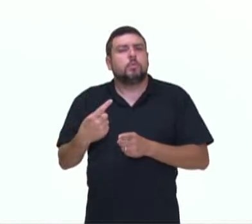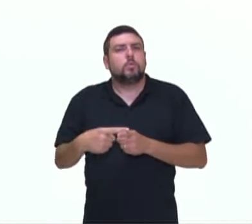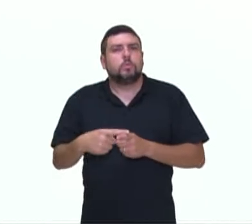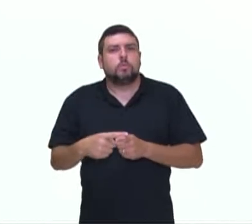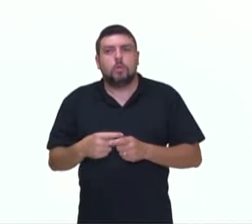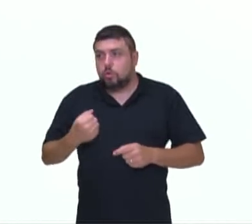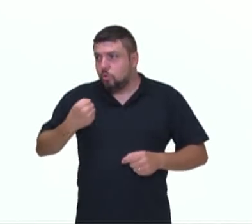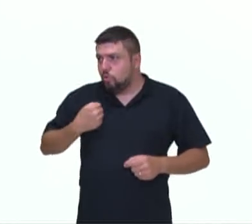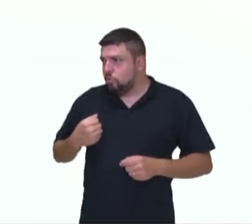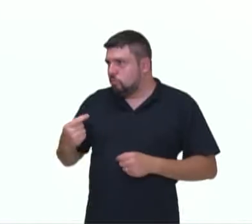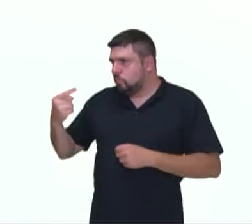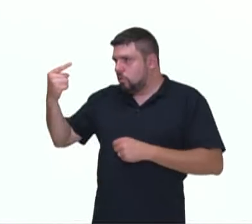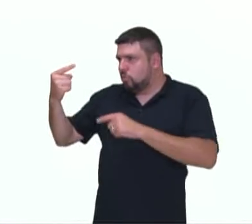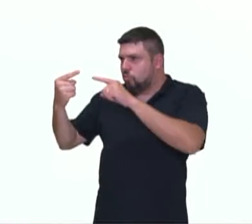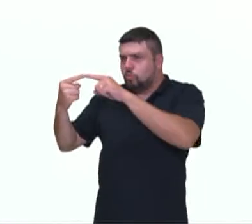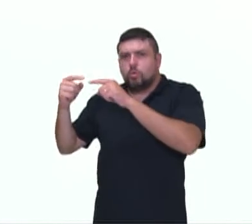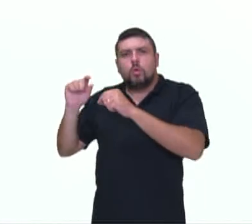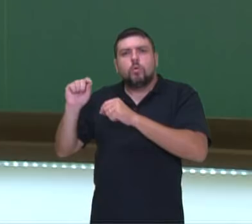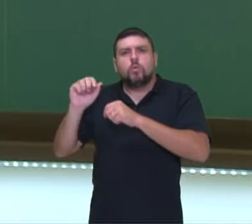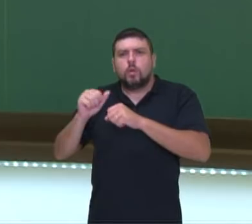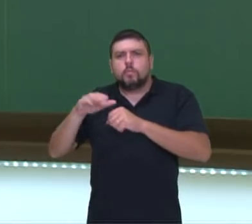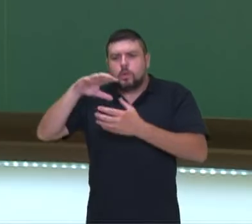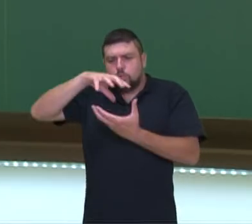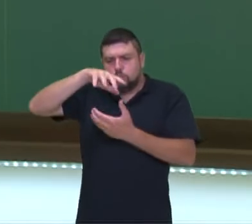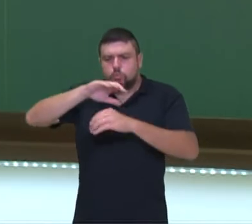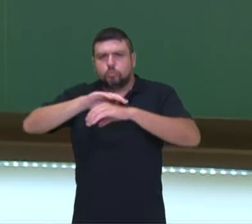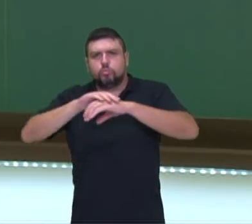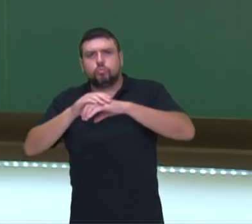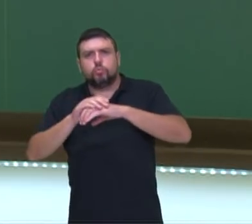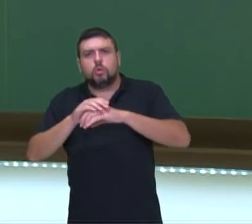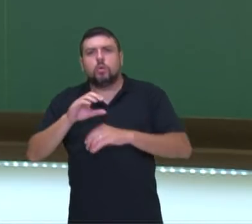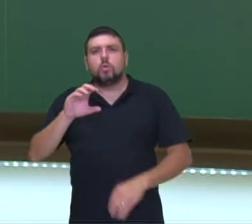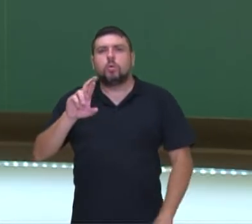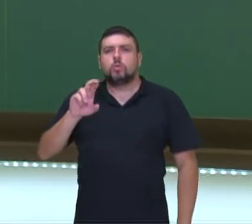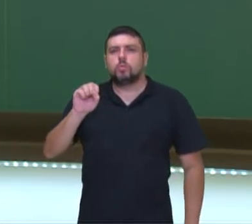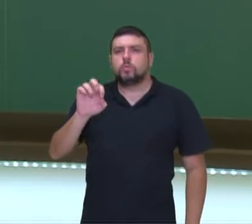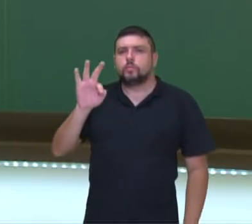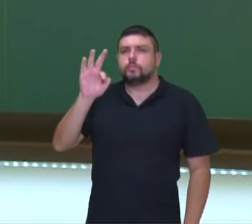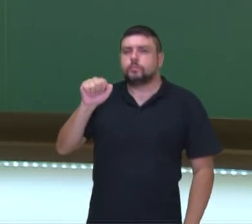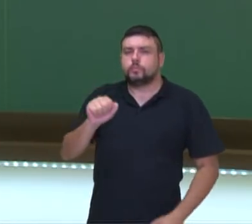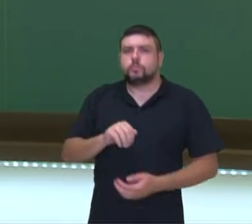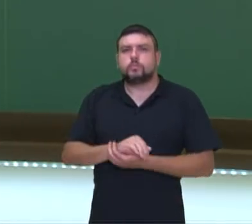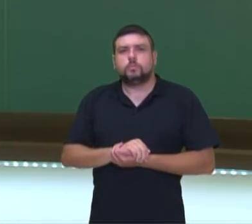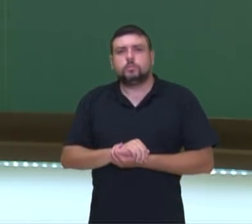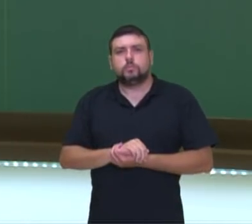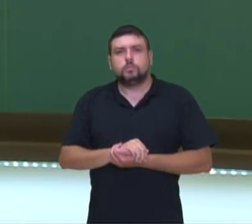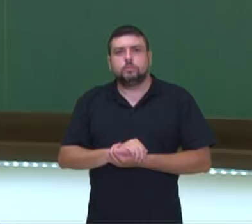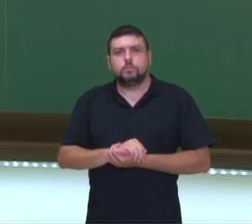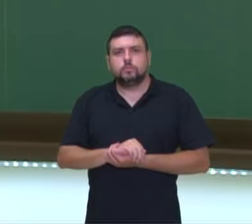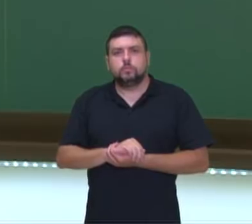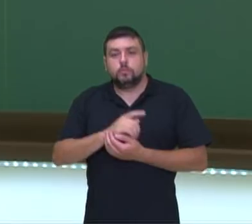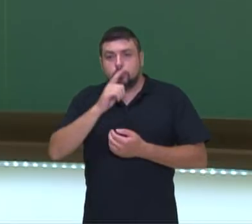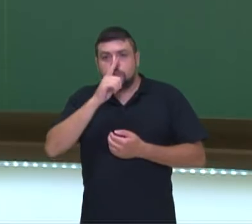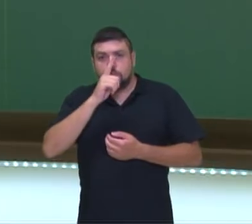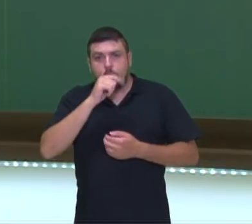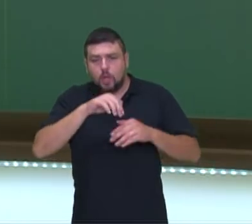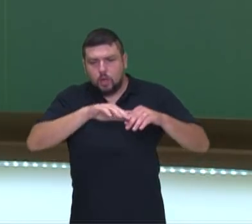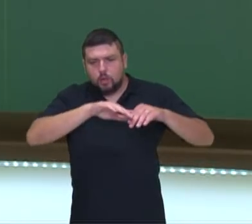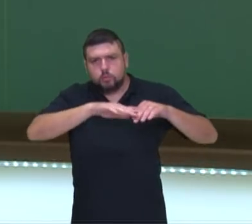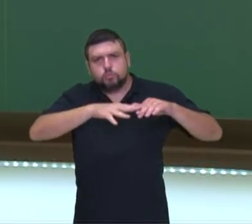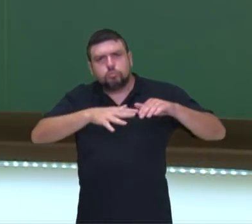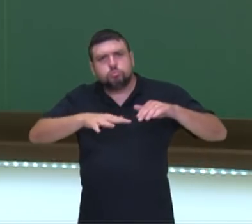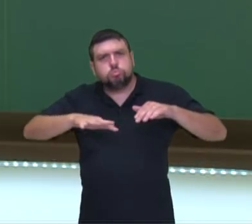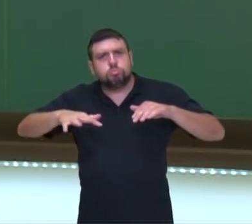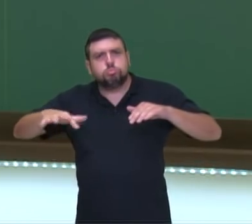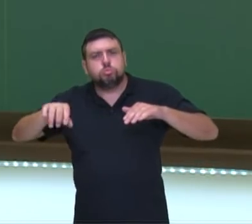1 é a parte mais externa, é a crosta. Está indicando ali, por exemplo, num corpo d'água, seria a